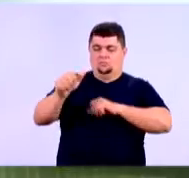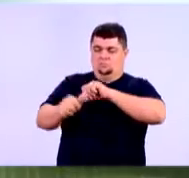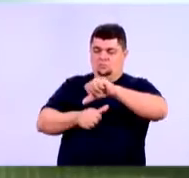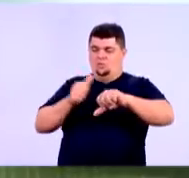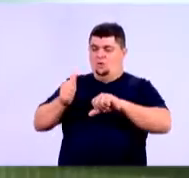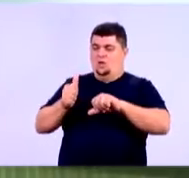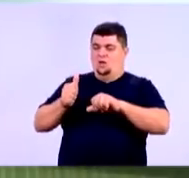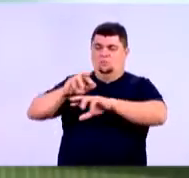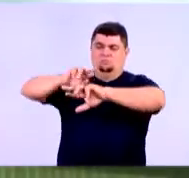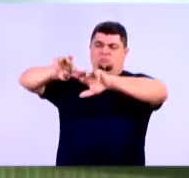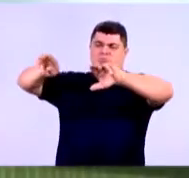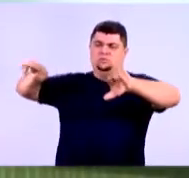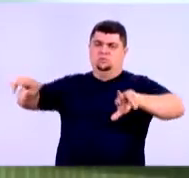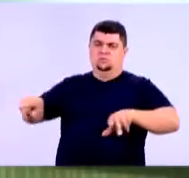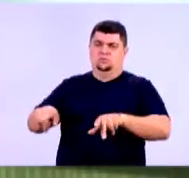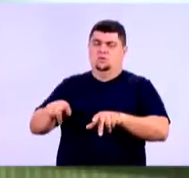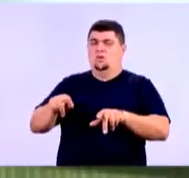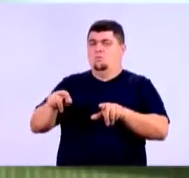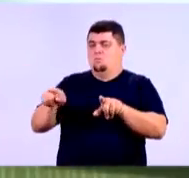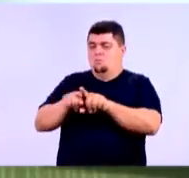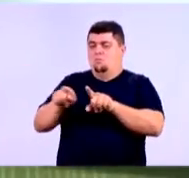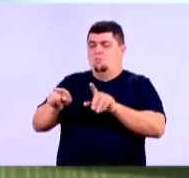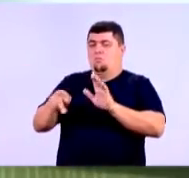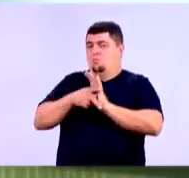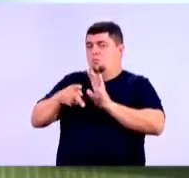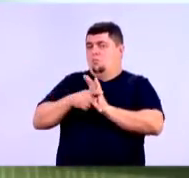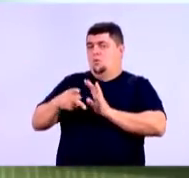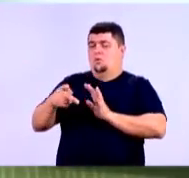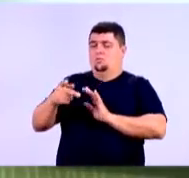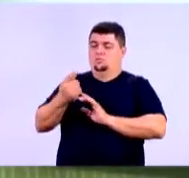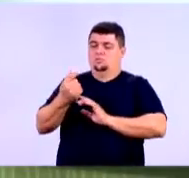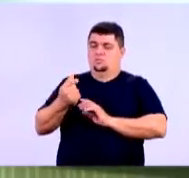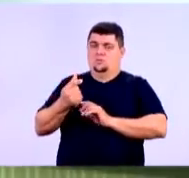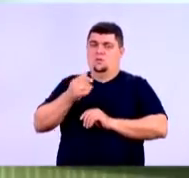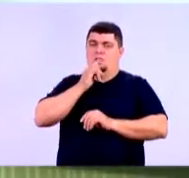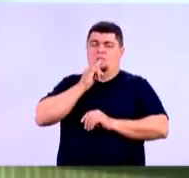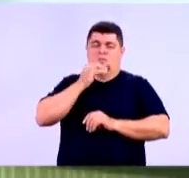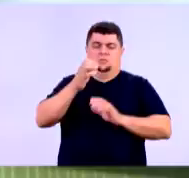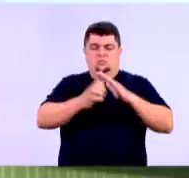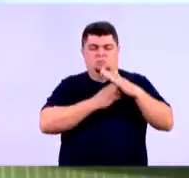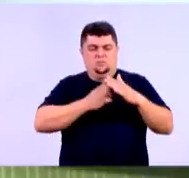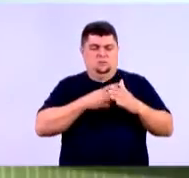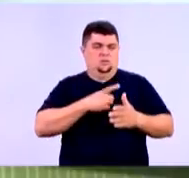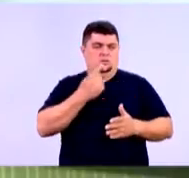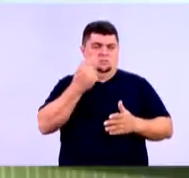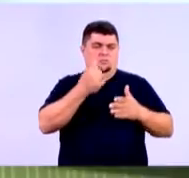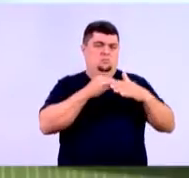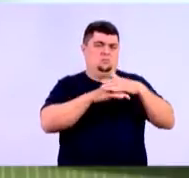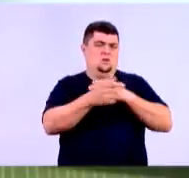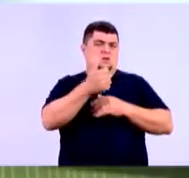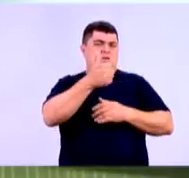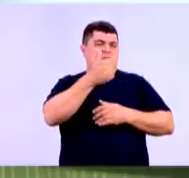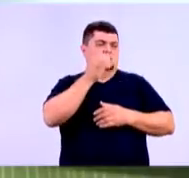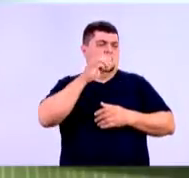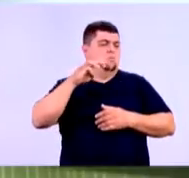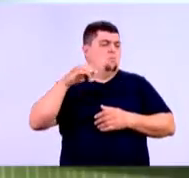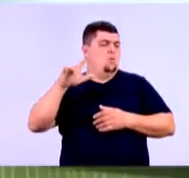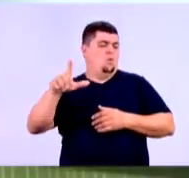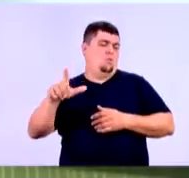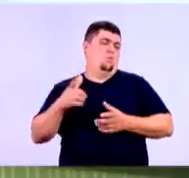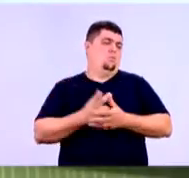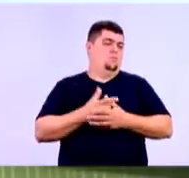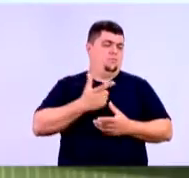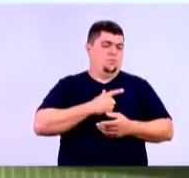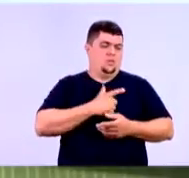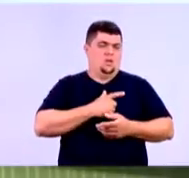em dinheiro, né? Uma coisa líquida. Quando a gente analisa, por exemplo, uma empresa. A empresa tem um capital X, vamos falar, 100 mil reais. Esse capital está na